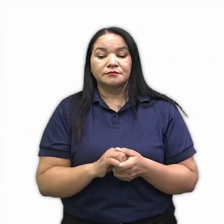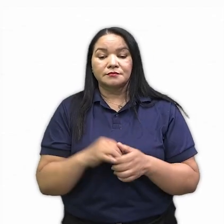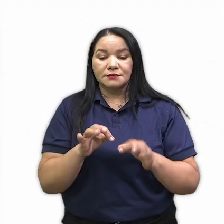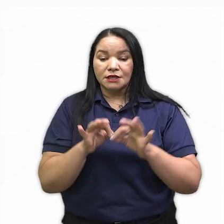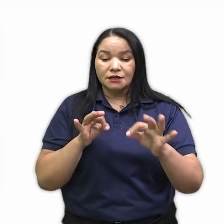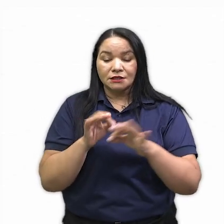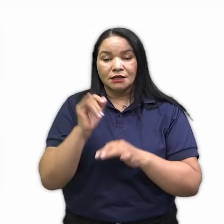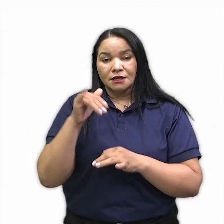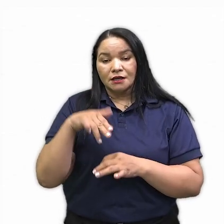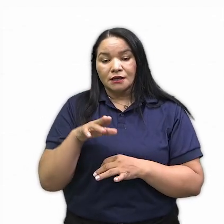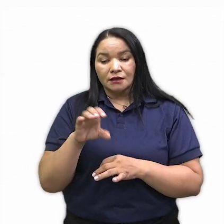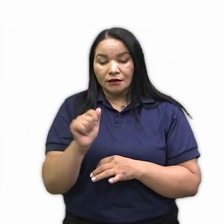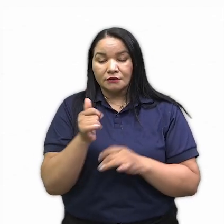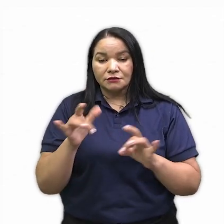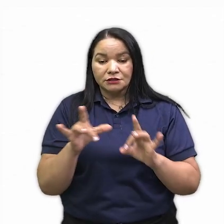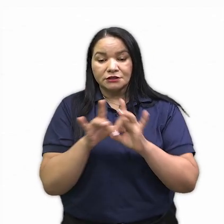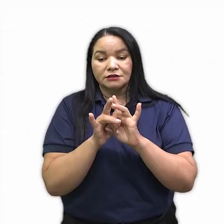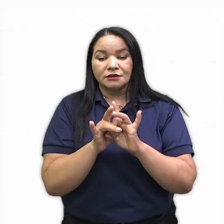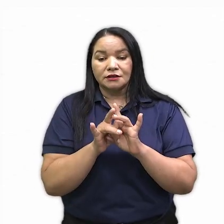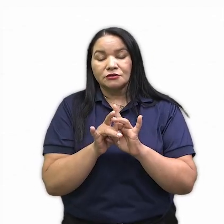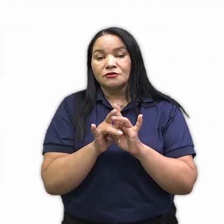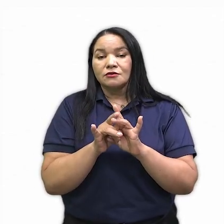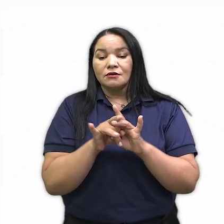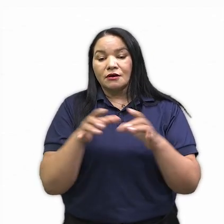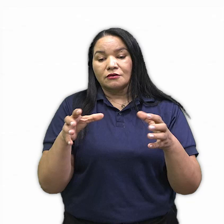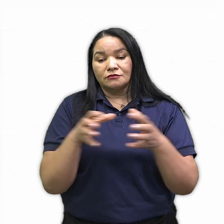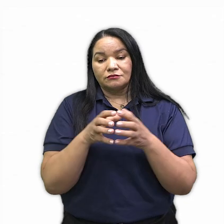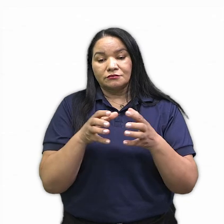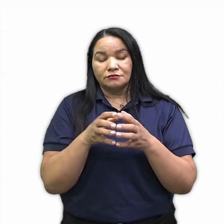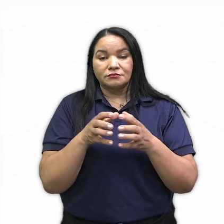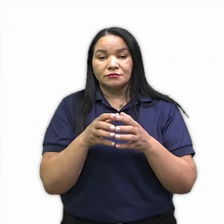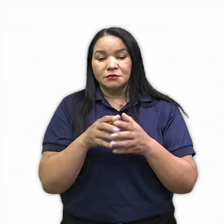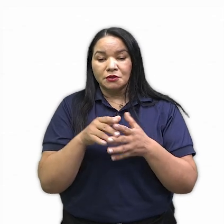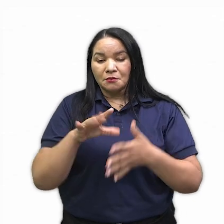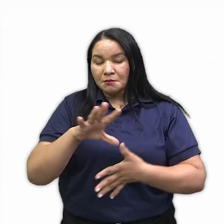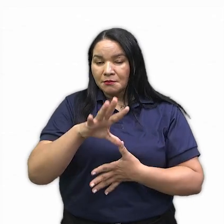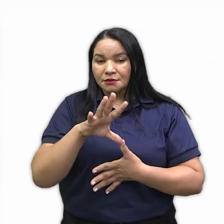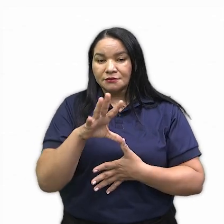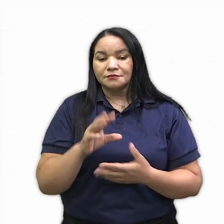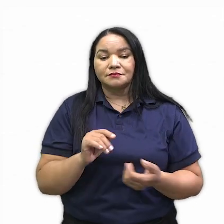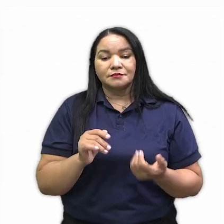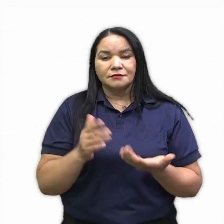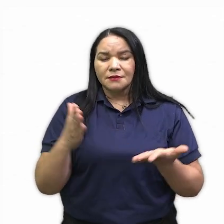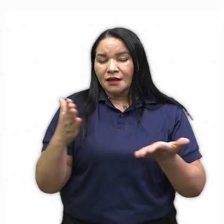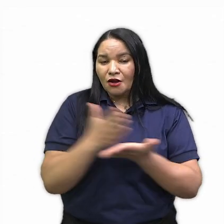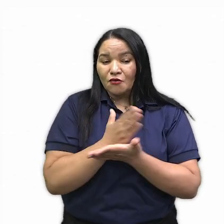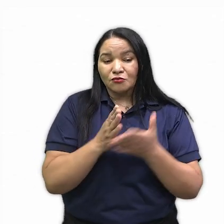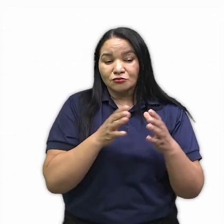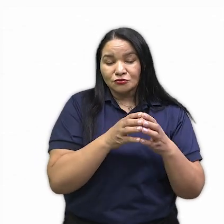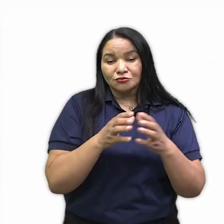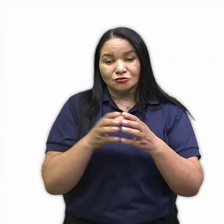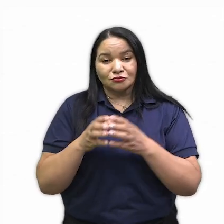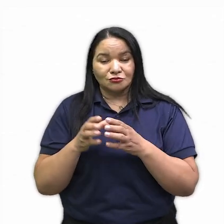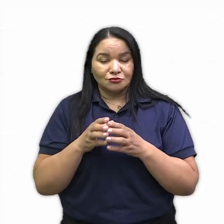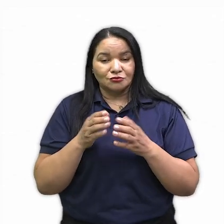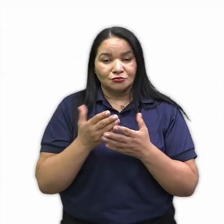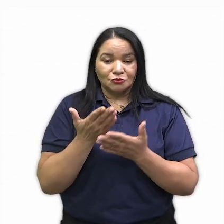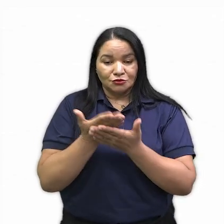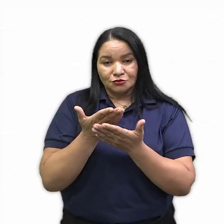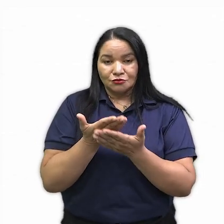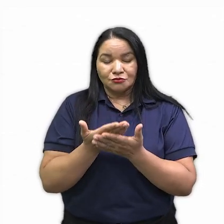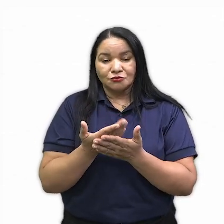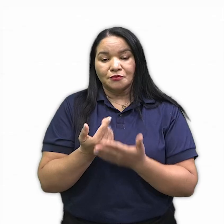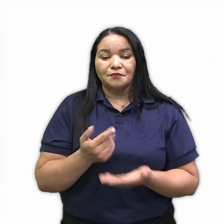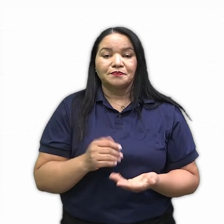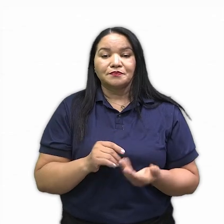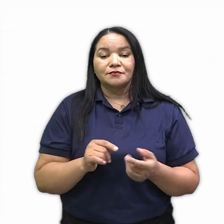inca, tá bom? Tudo isso ligado à parte da etnia americana, e só somente algumas etnias que nós